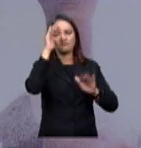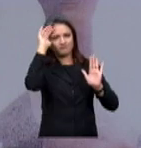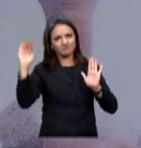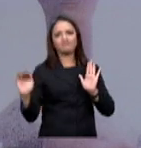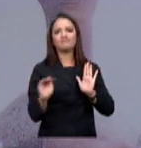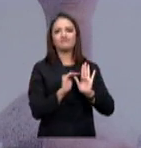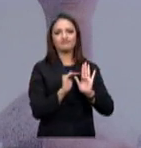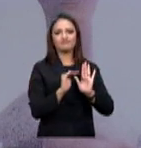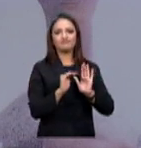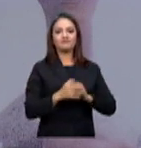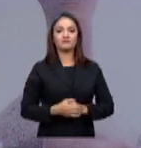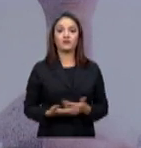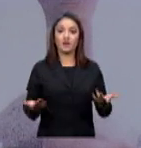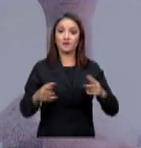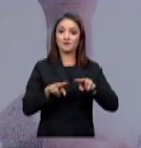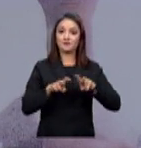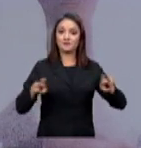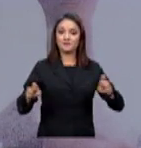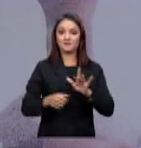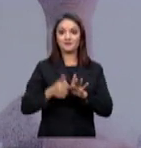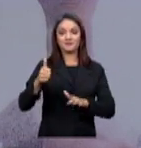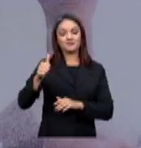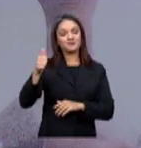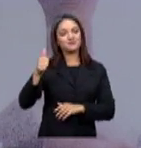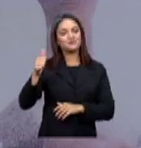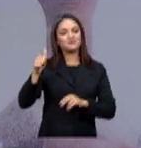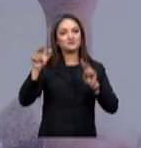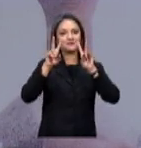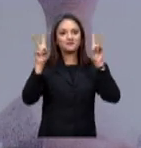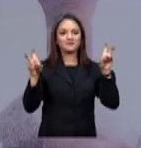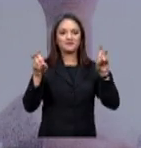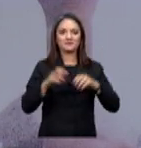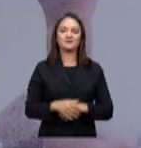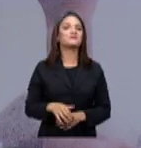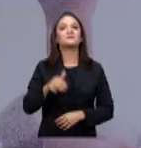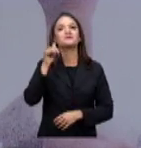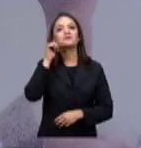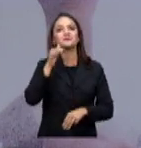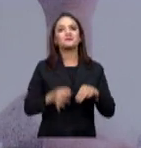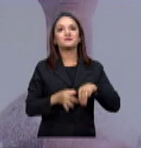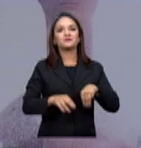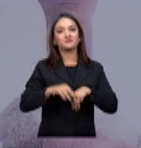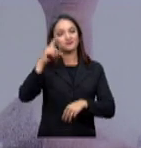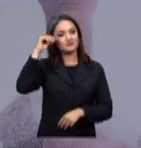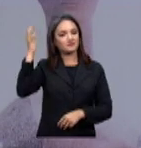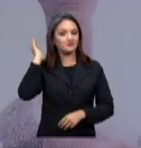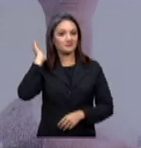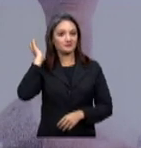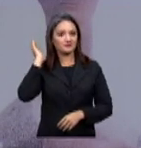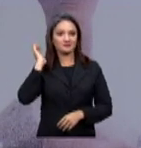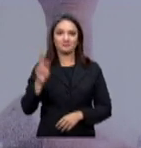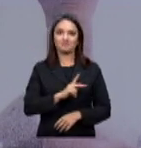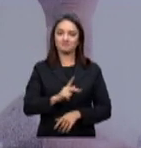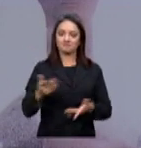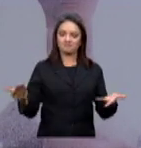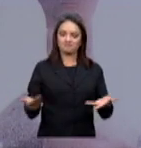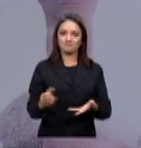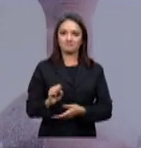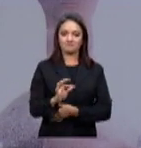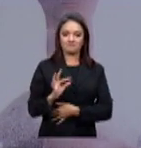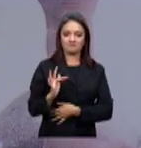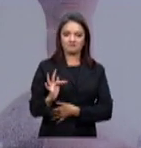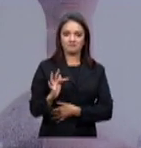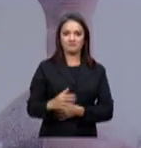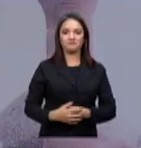compõem a mesa deste primeiro painel sua excelência a senhora Ministra Rosa Bieber presidente em exercício do Supremo Tribunal Federal